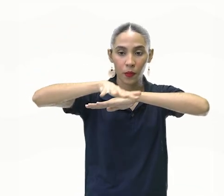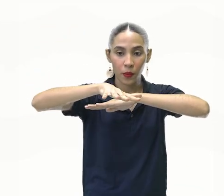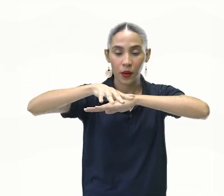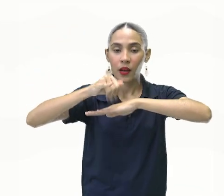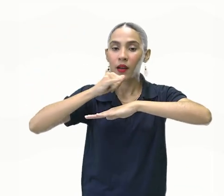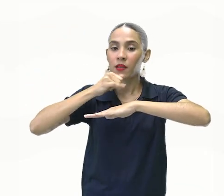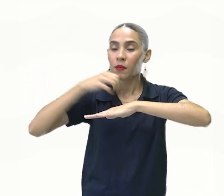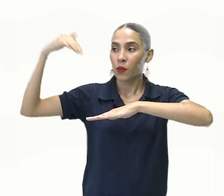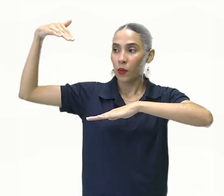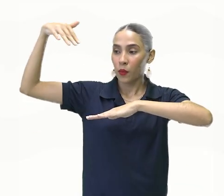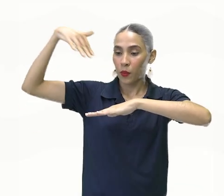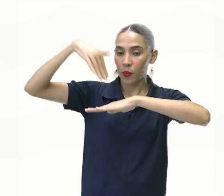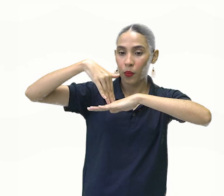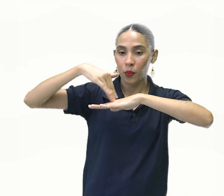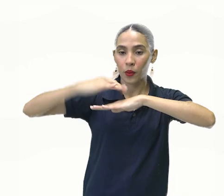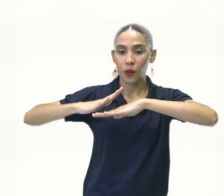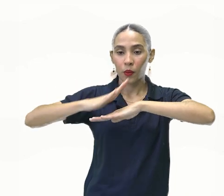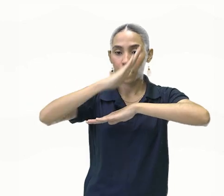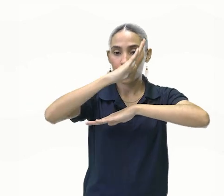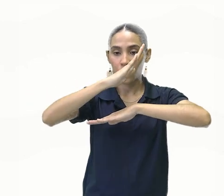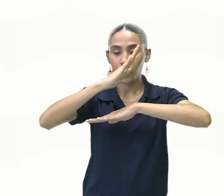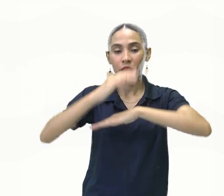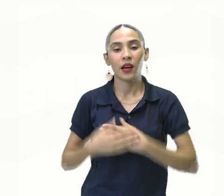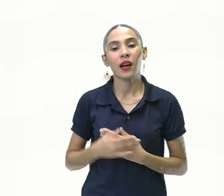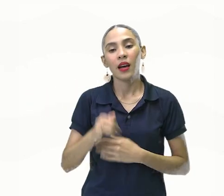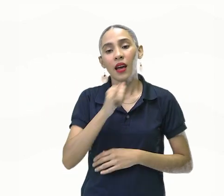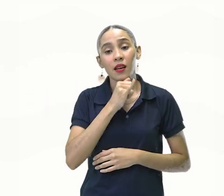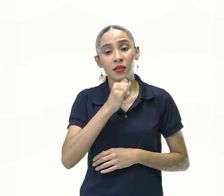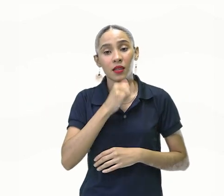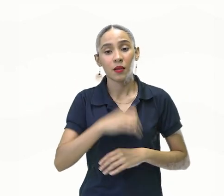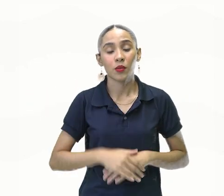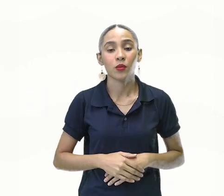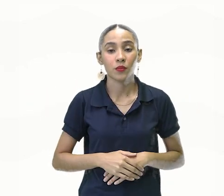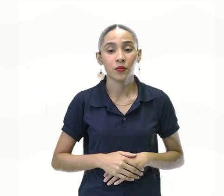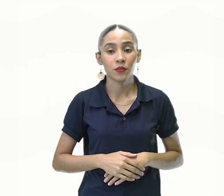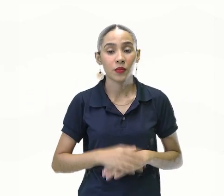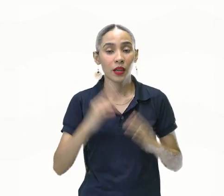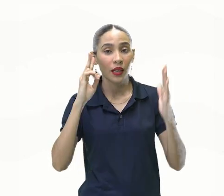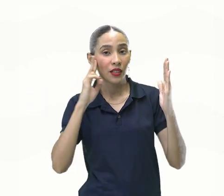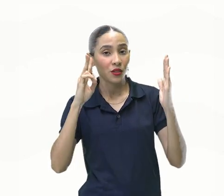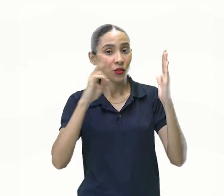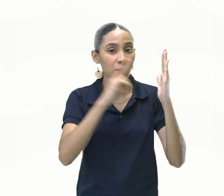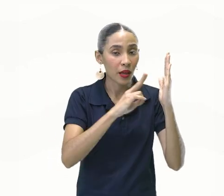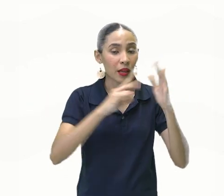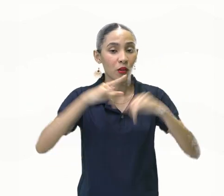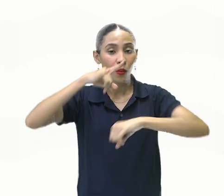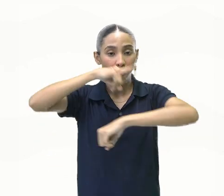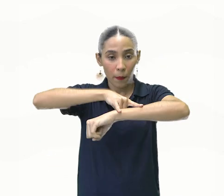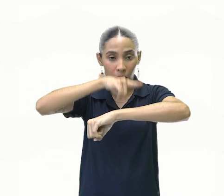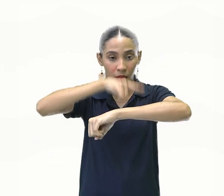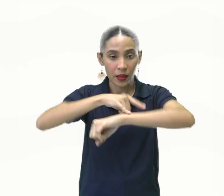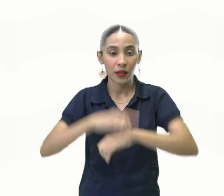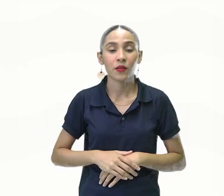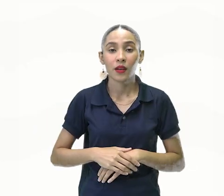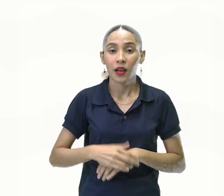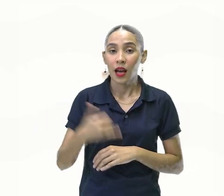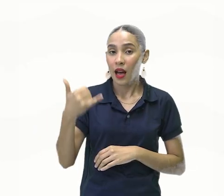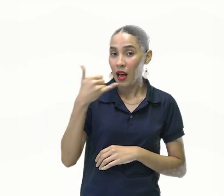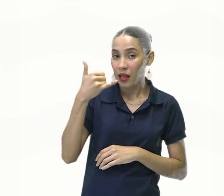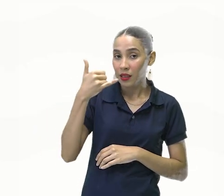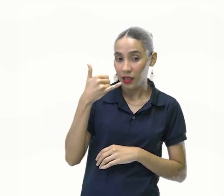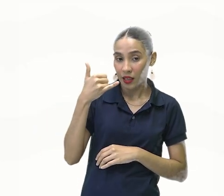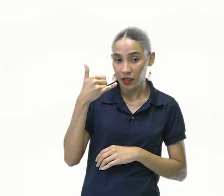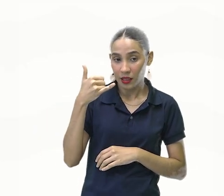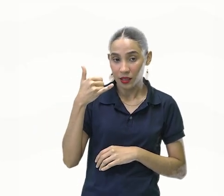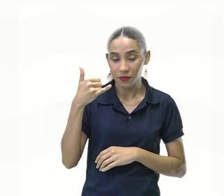volta. Ela bate e volta. Um exemplo do cotidiano: o espelho do banheiro, a